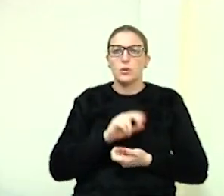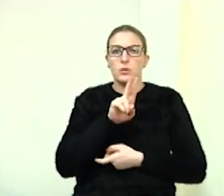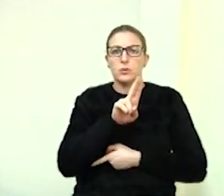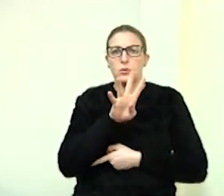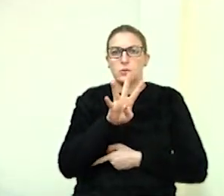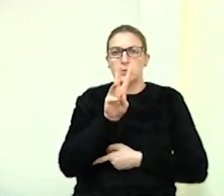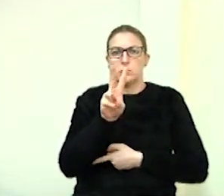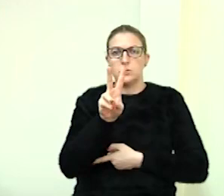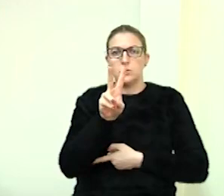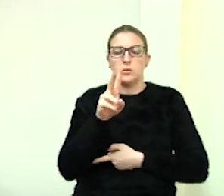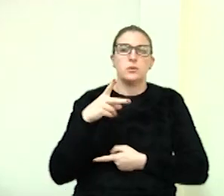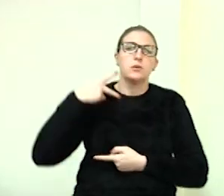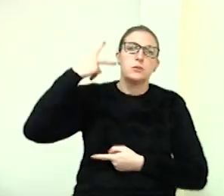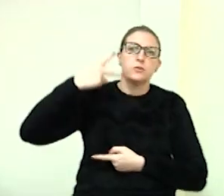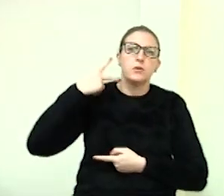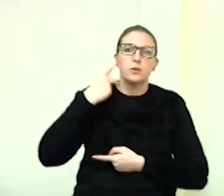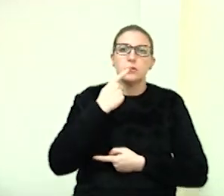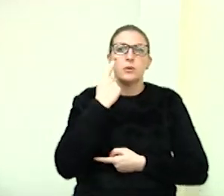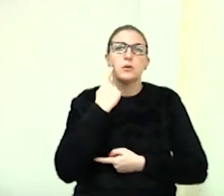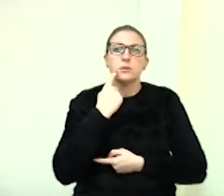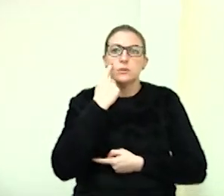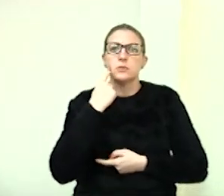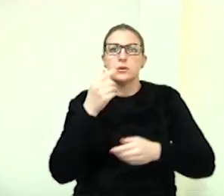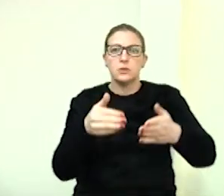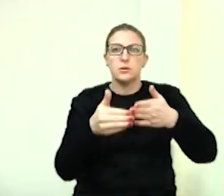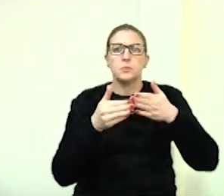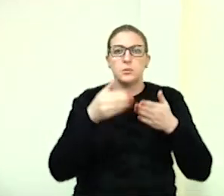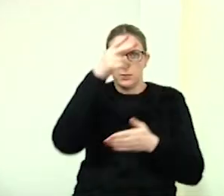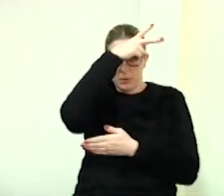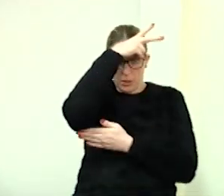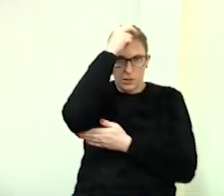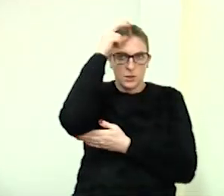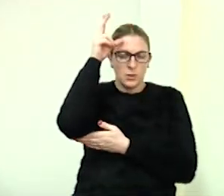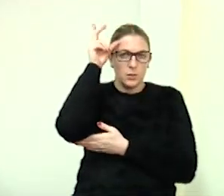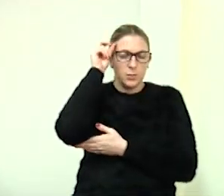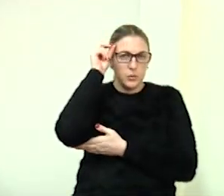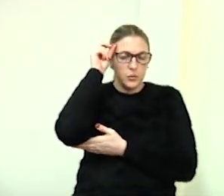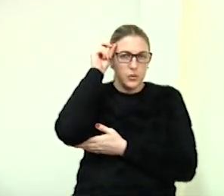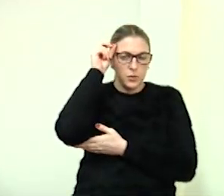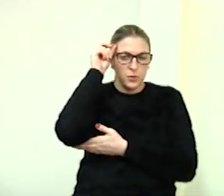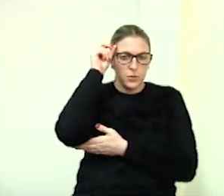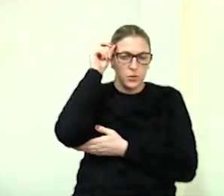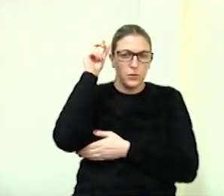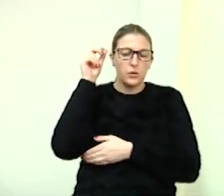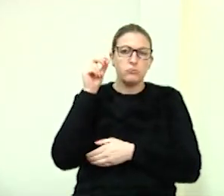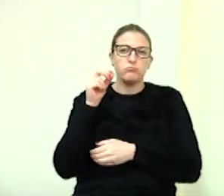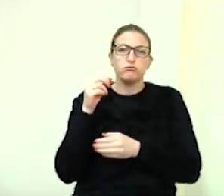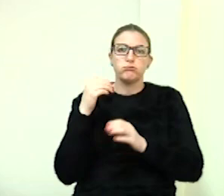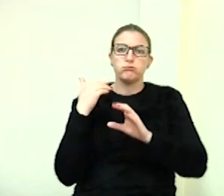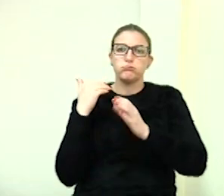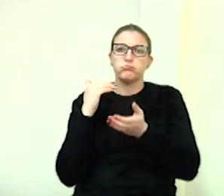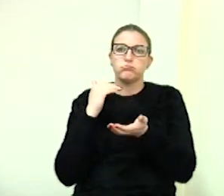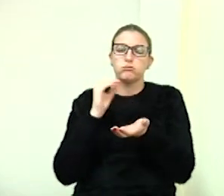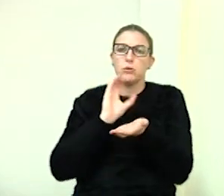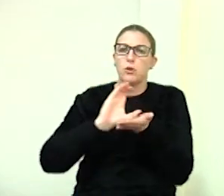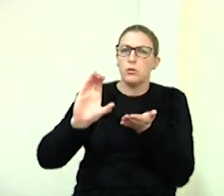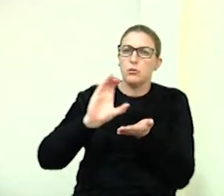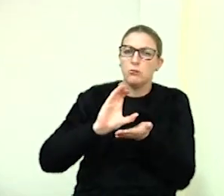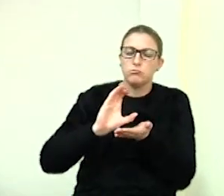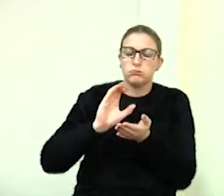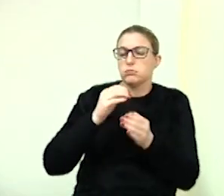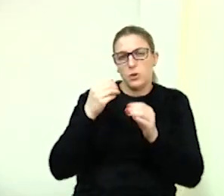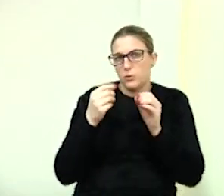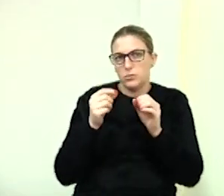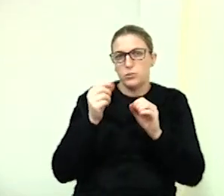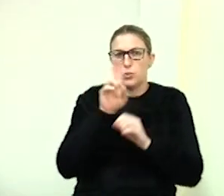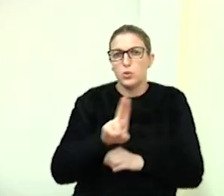242, Sandra Piccoli, solicita aos órgãos competentes do Poder Executivo Municipal que seja destinada 30% das vagas dos